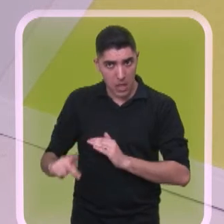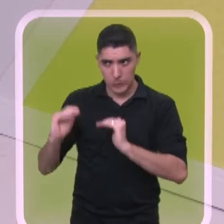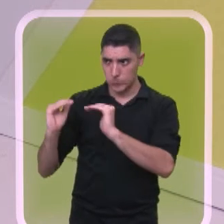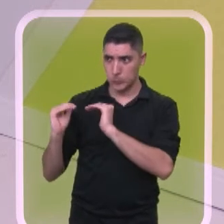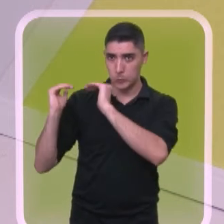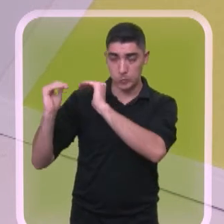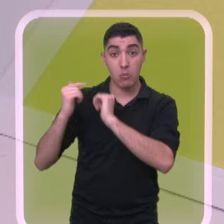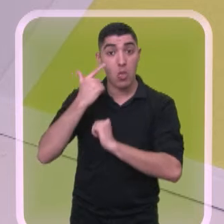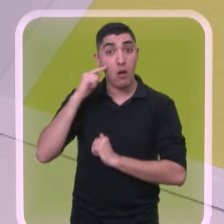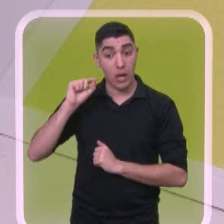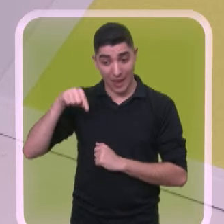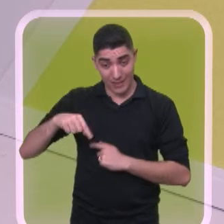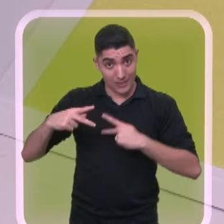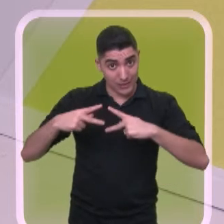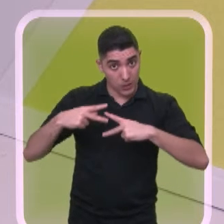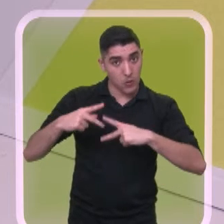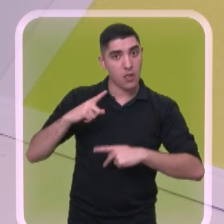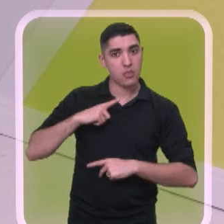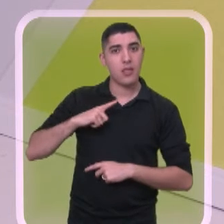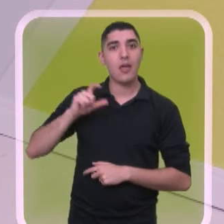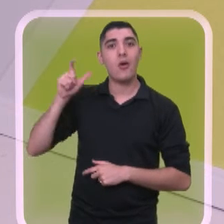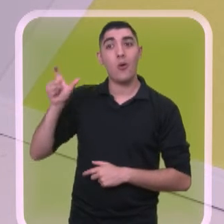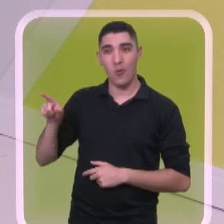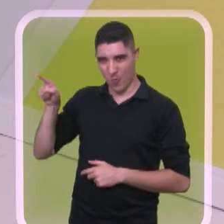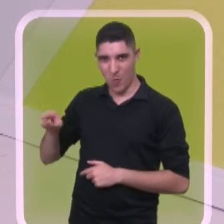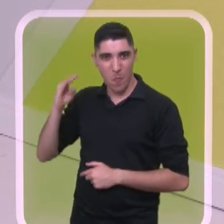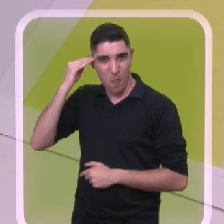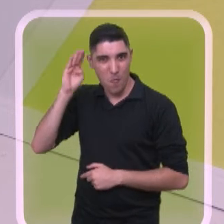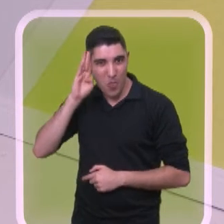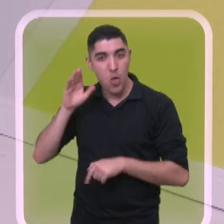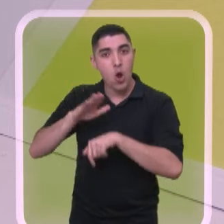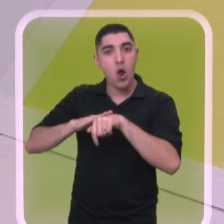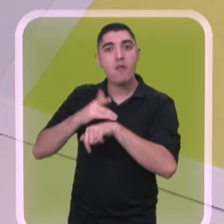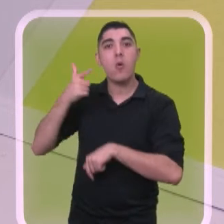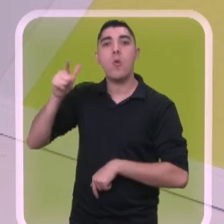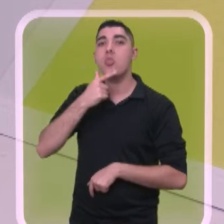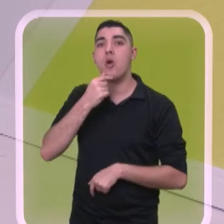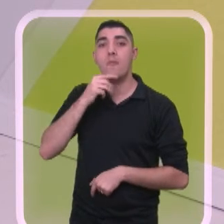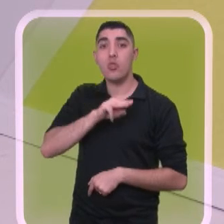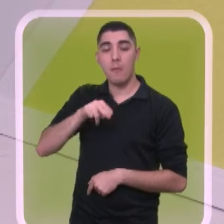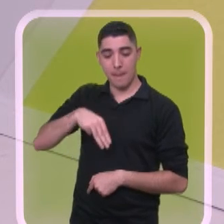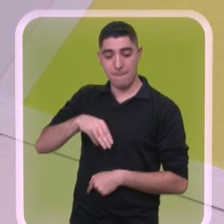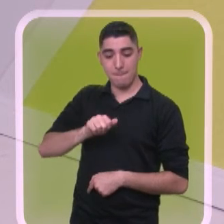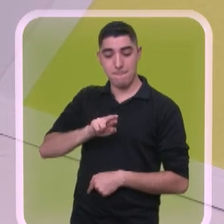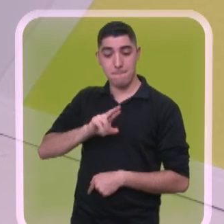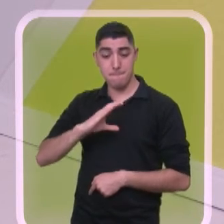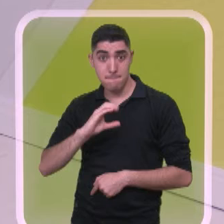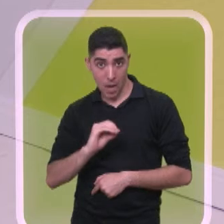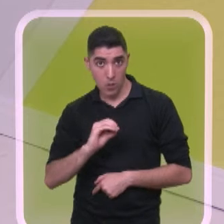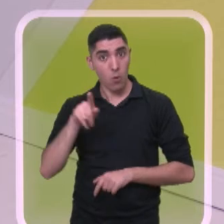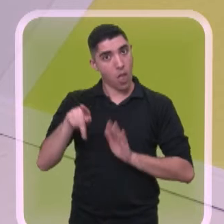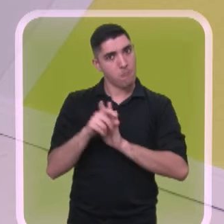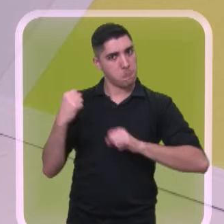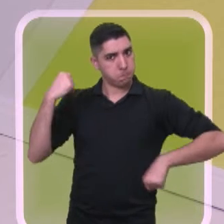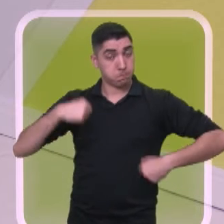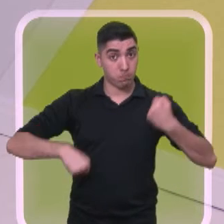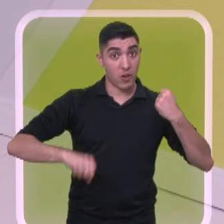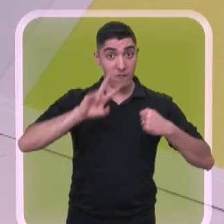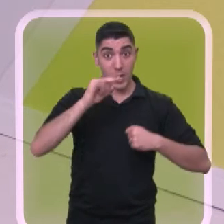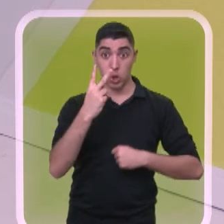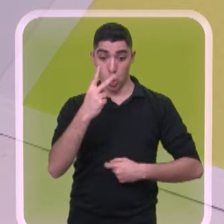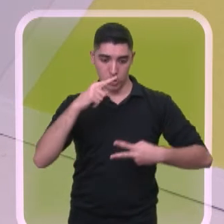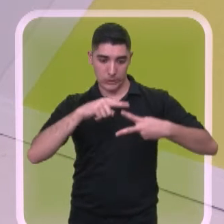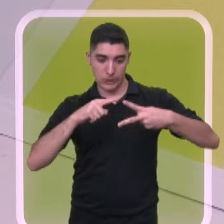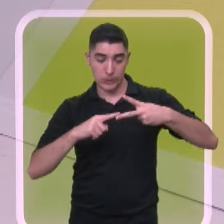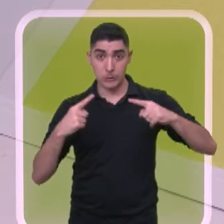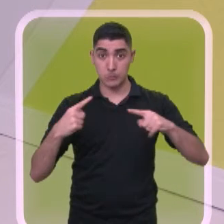só, aqui em São José dos Campos, o Brunão foi conversar com o fisiculturista Marco Braga, que se prepara para duas competições importantes, o